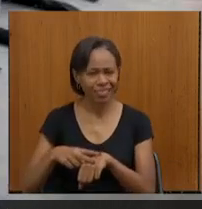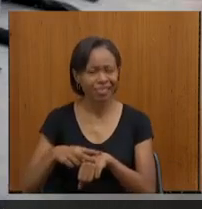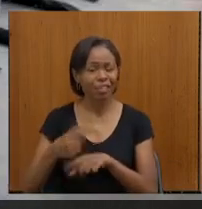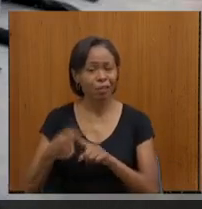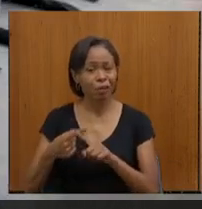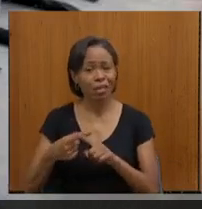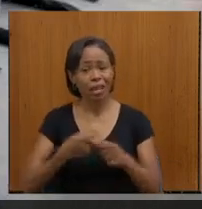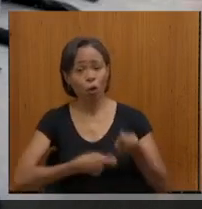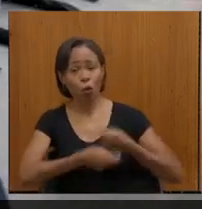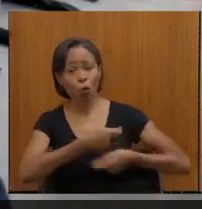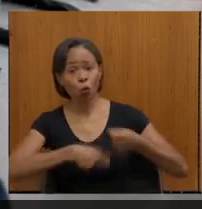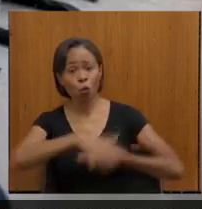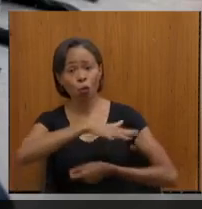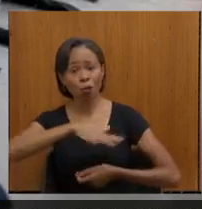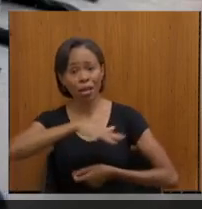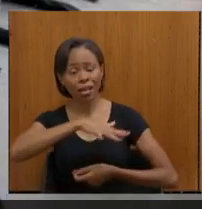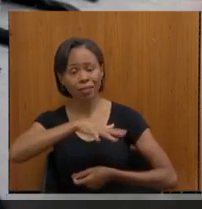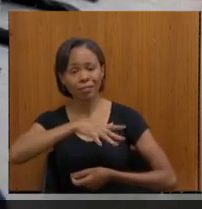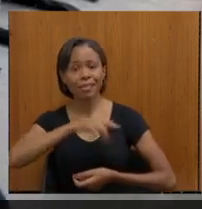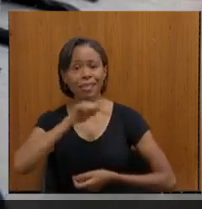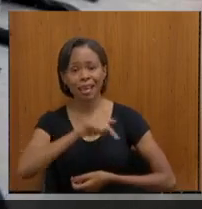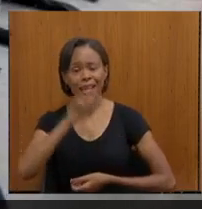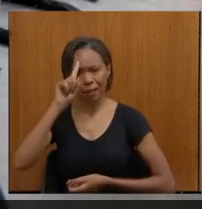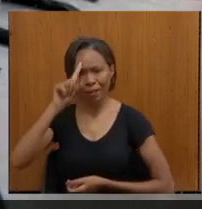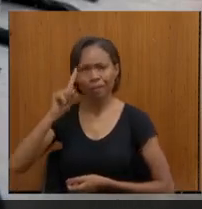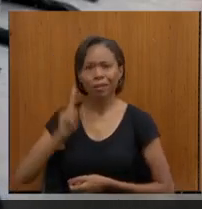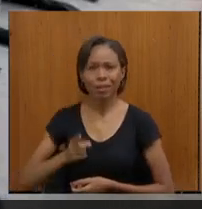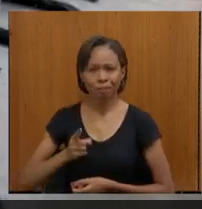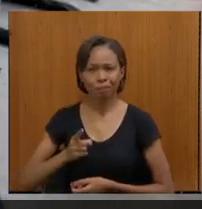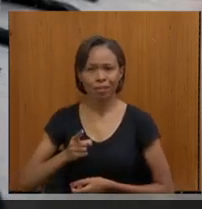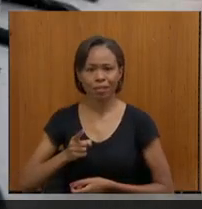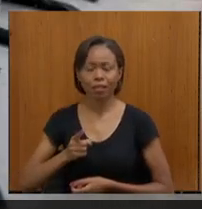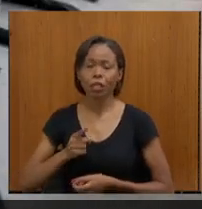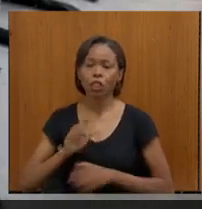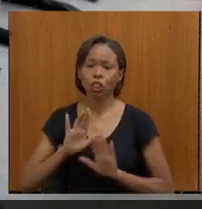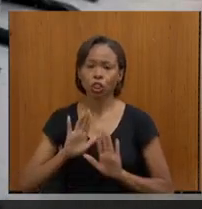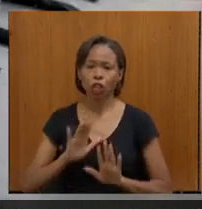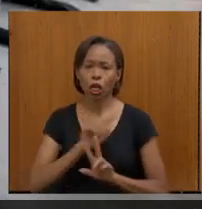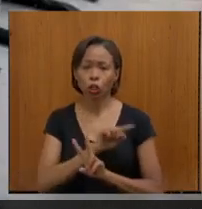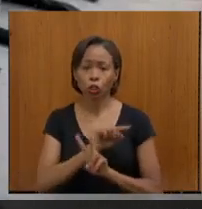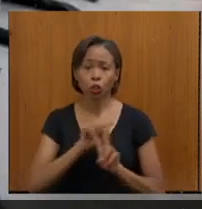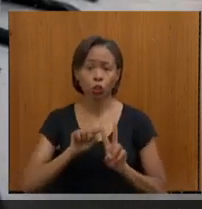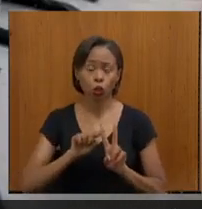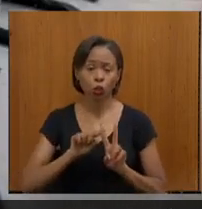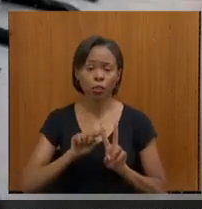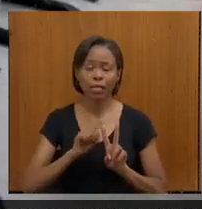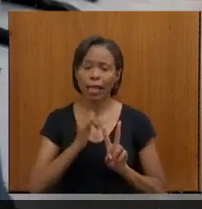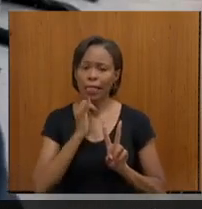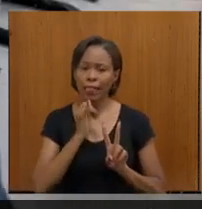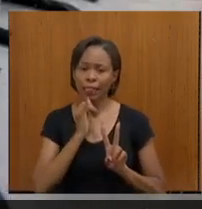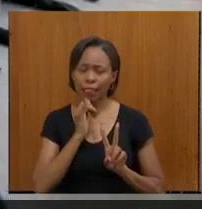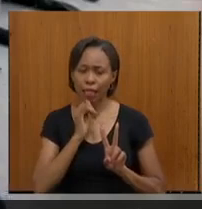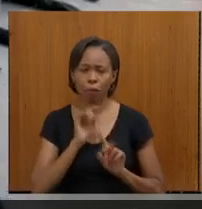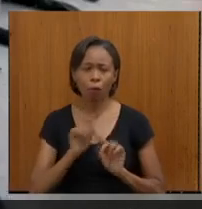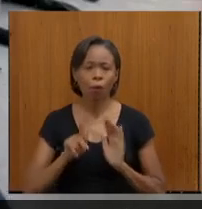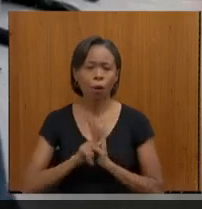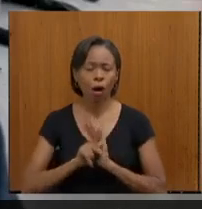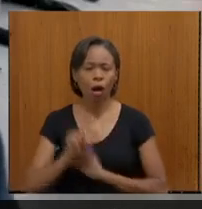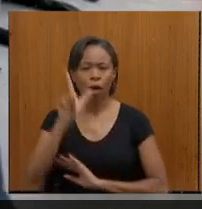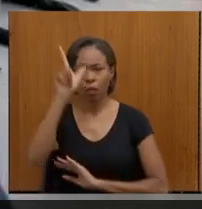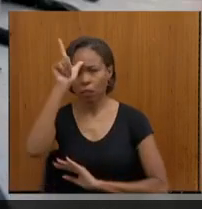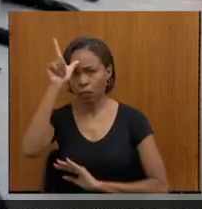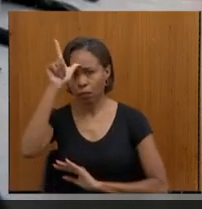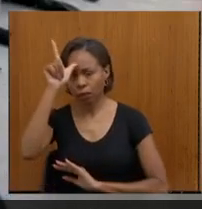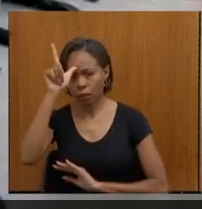está falando isso que mostrar sua Mendonça exemplo fundaram e nada melhor que